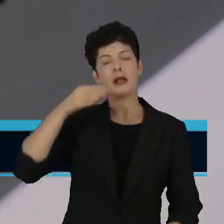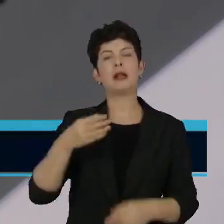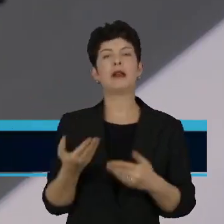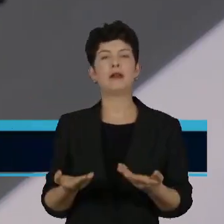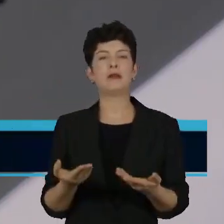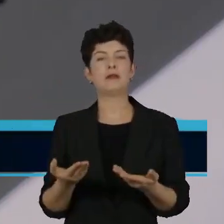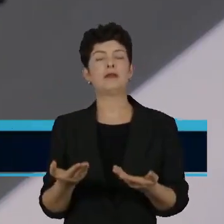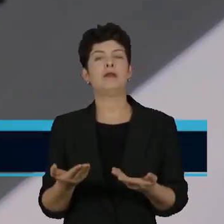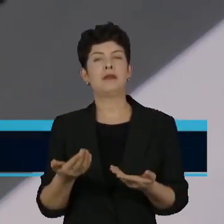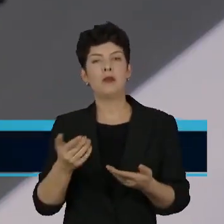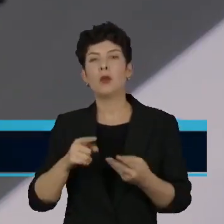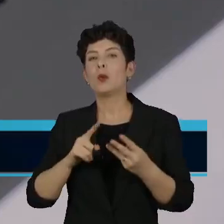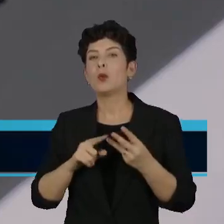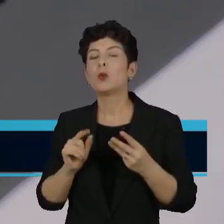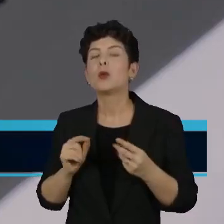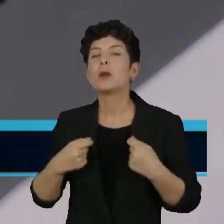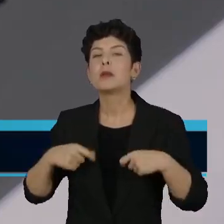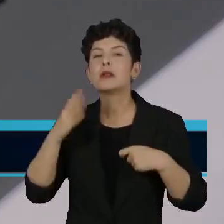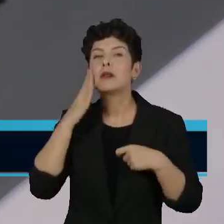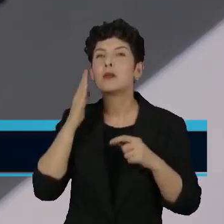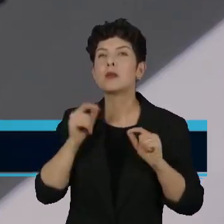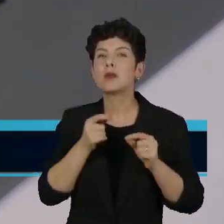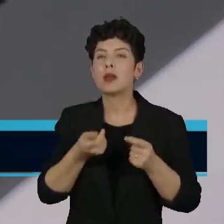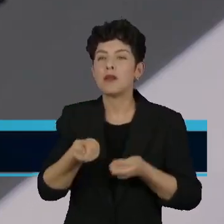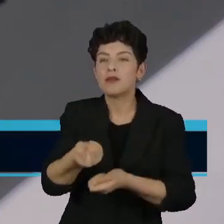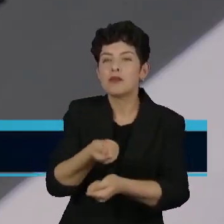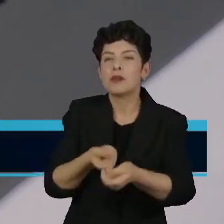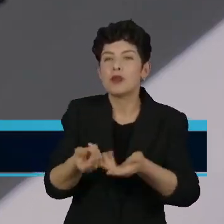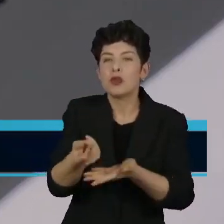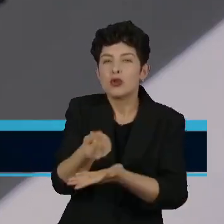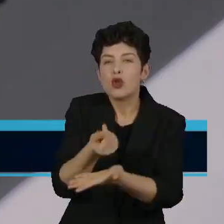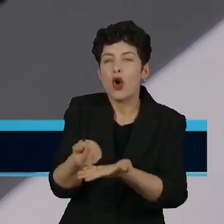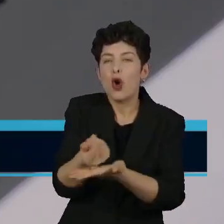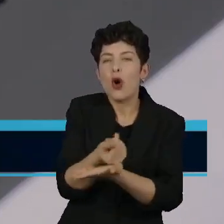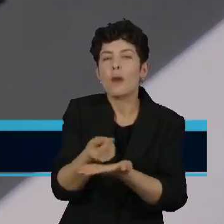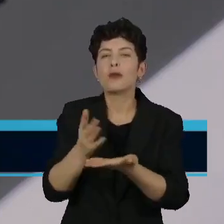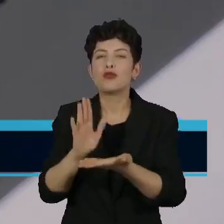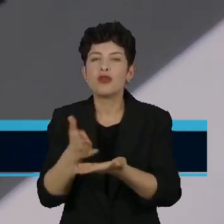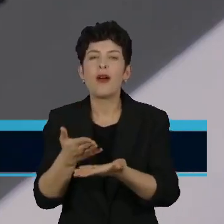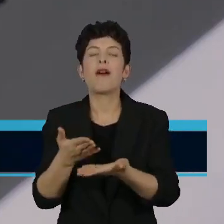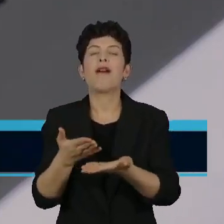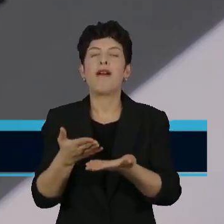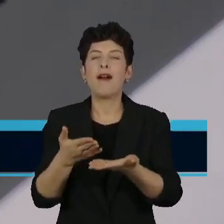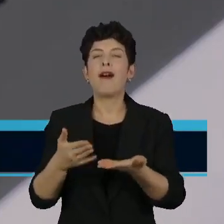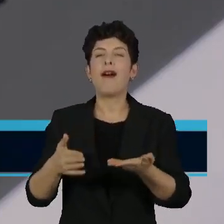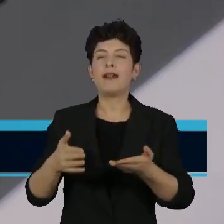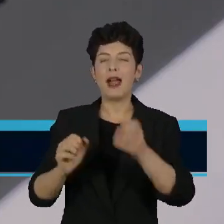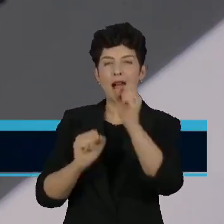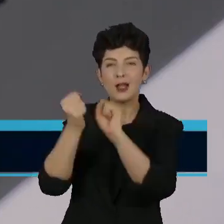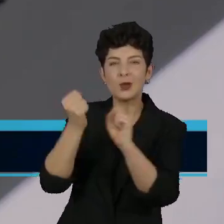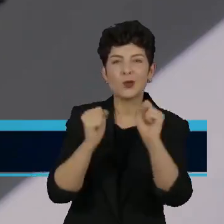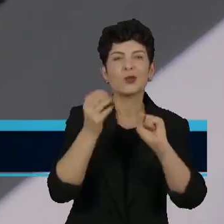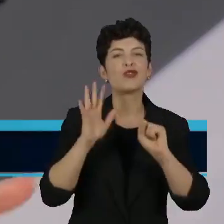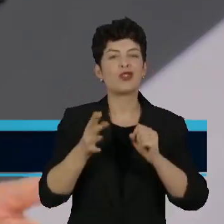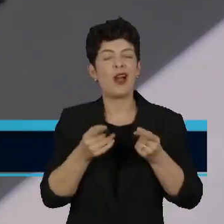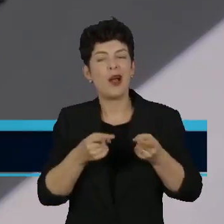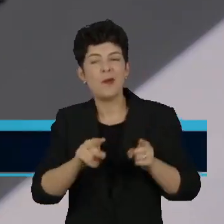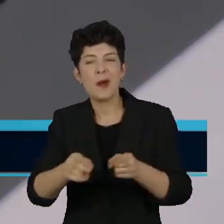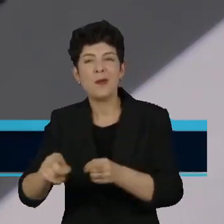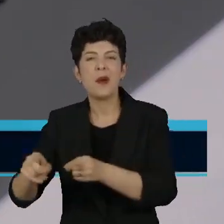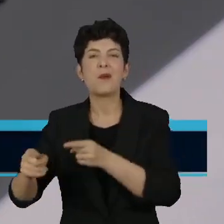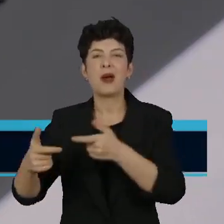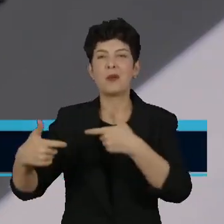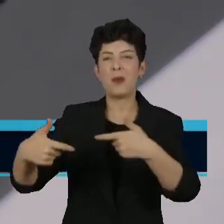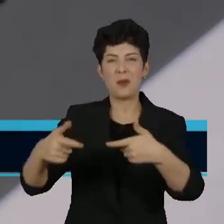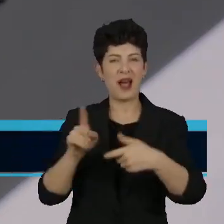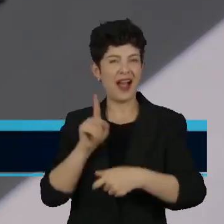aspecto que precisa ser levado em conta, que é o lobby da indústria armamentista, que já provocou grandes guerras, né? Principalmente a partir